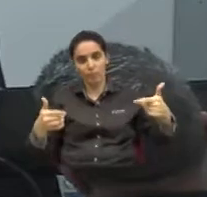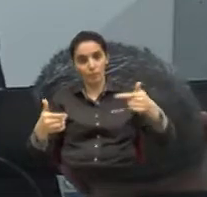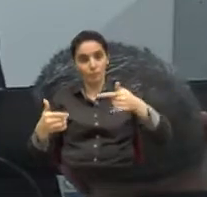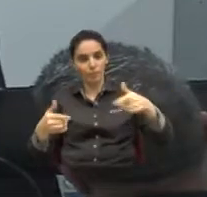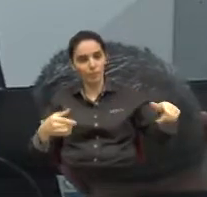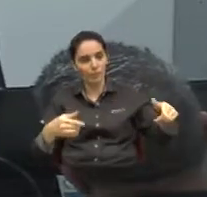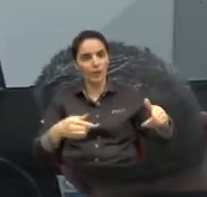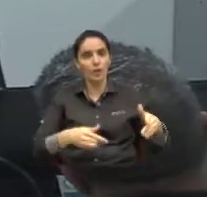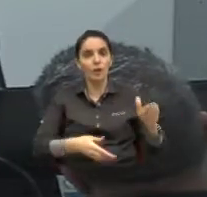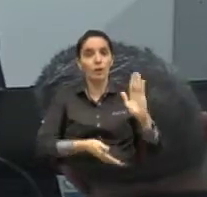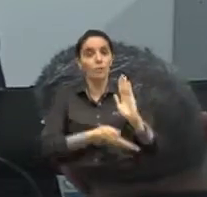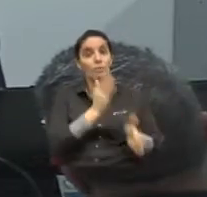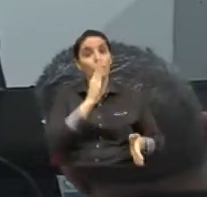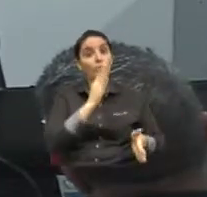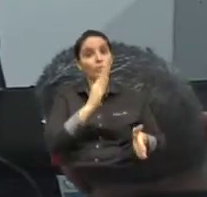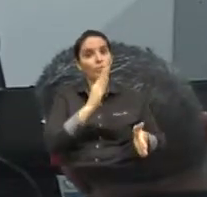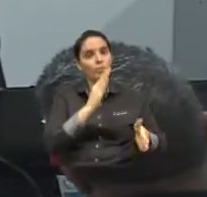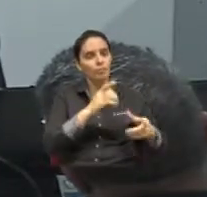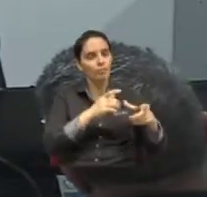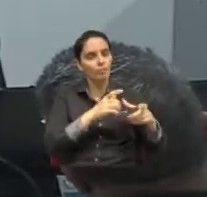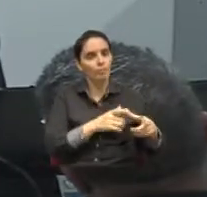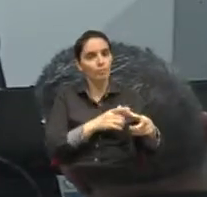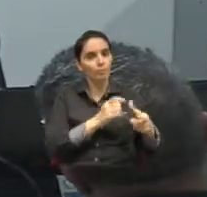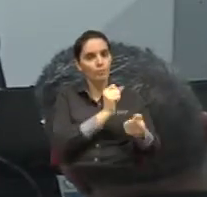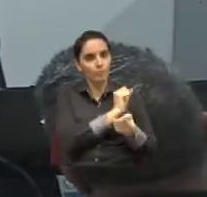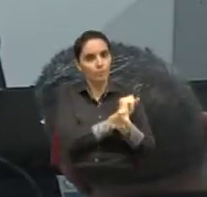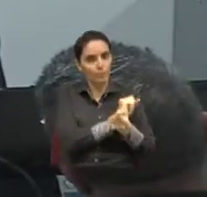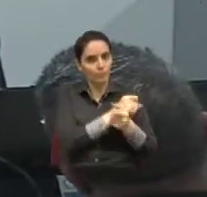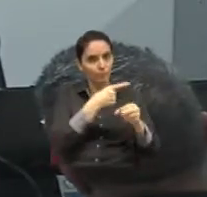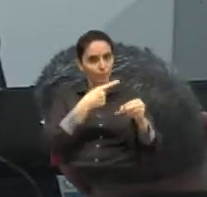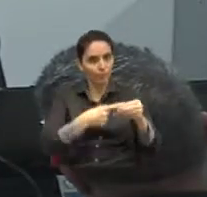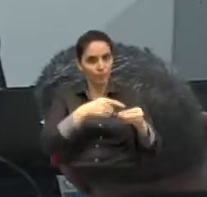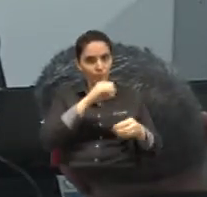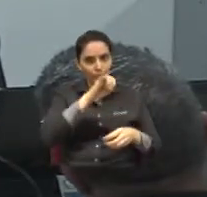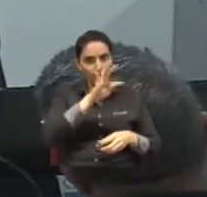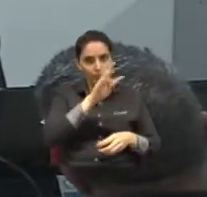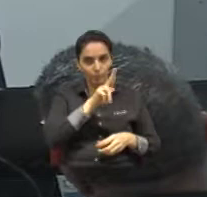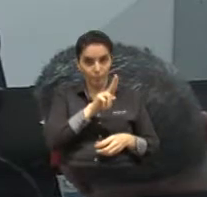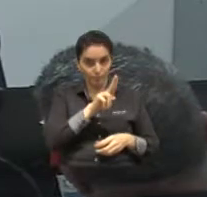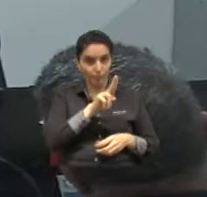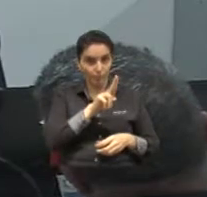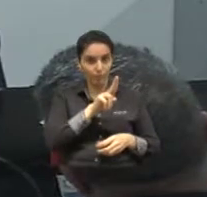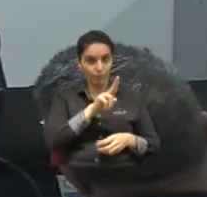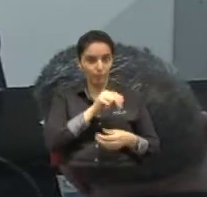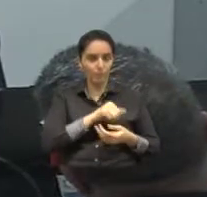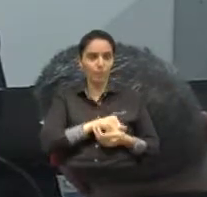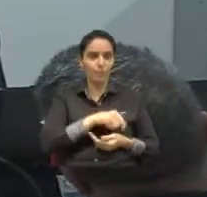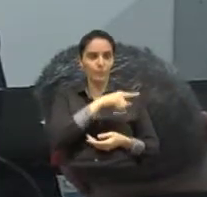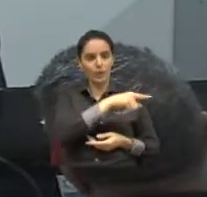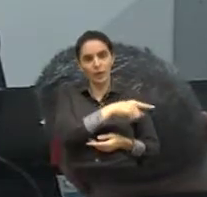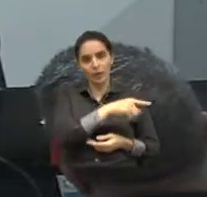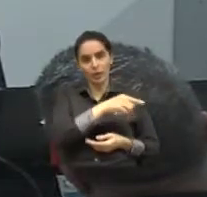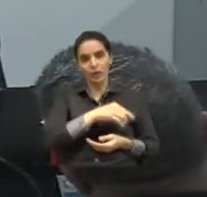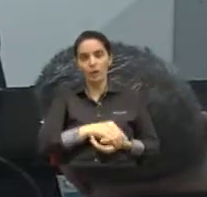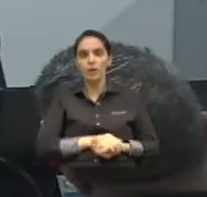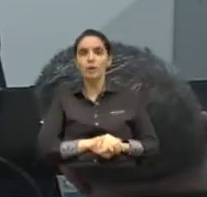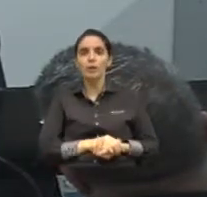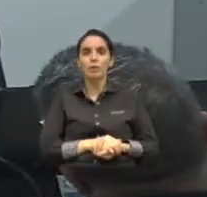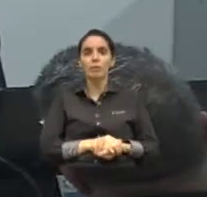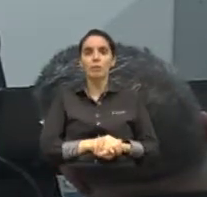foragido da cadeia da cidade de Itu, onde cumpria regime semiaberto